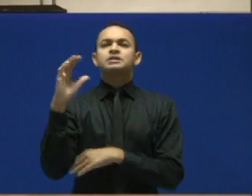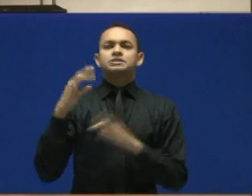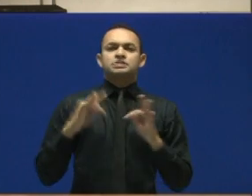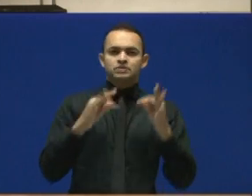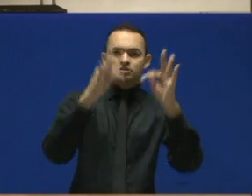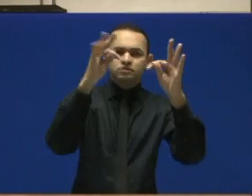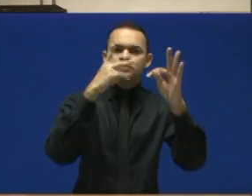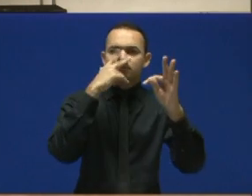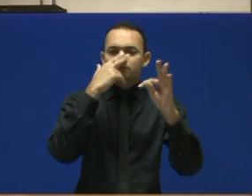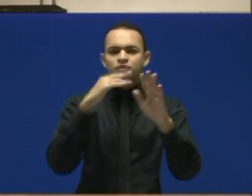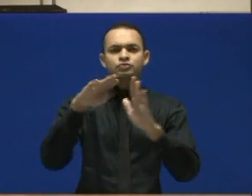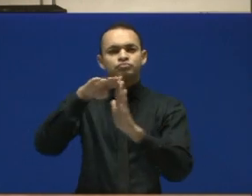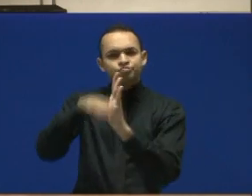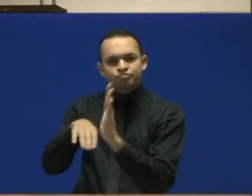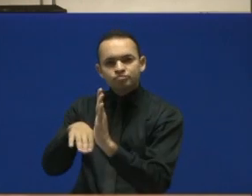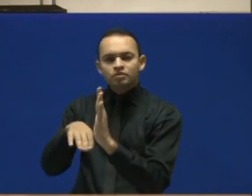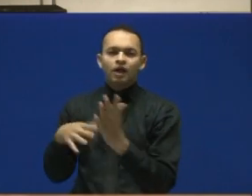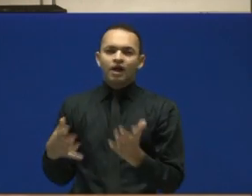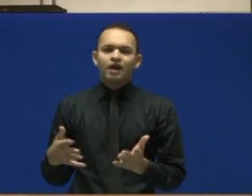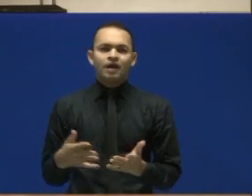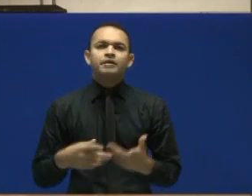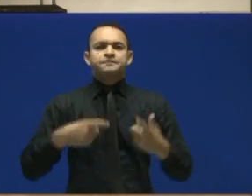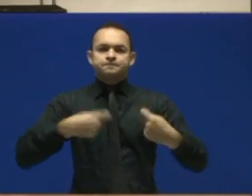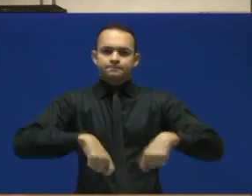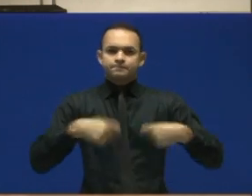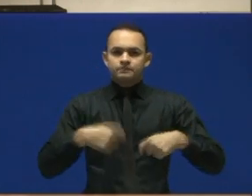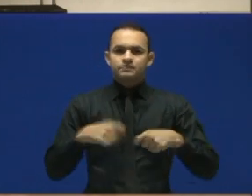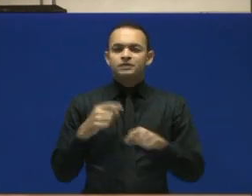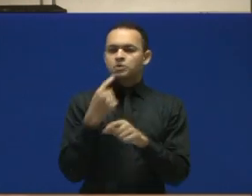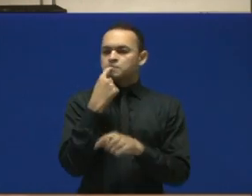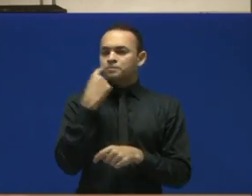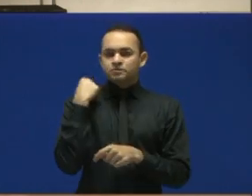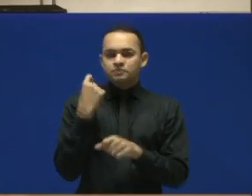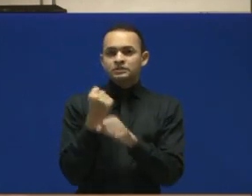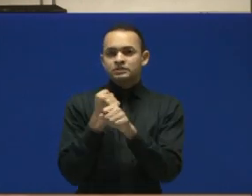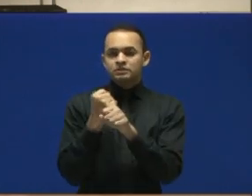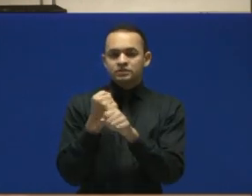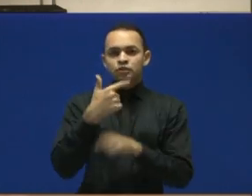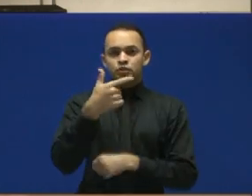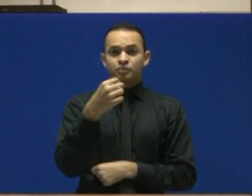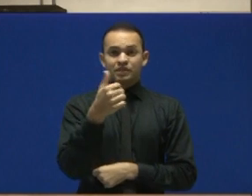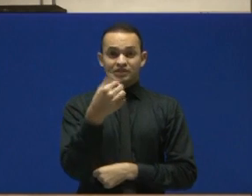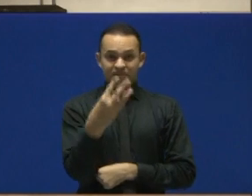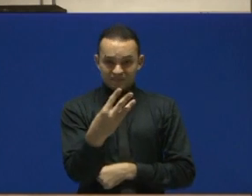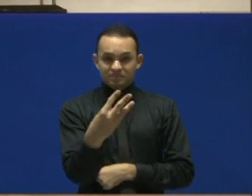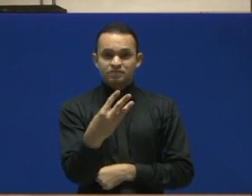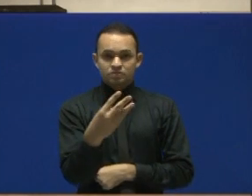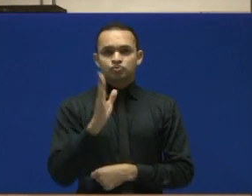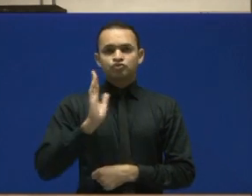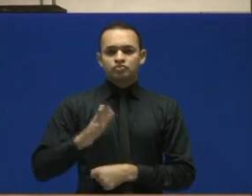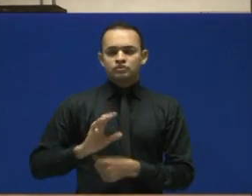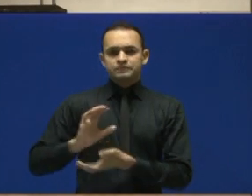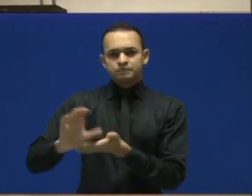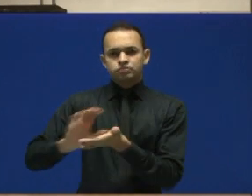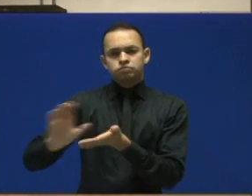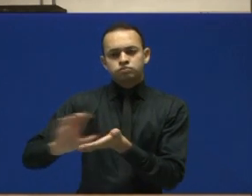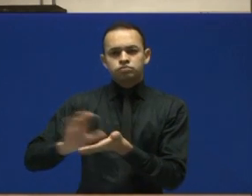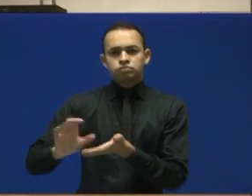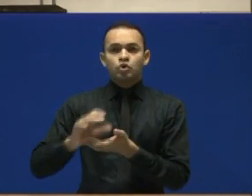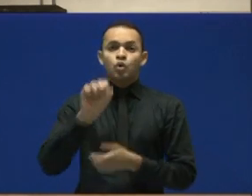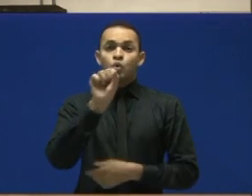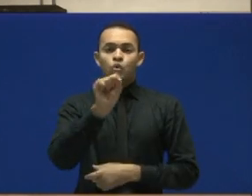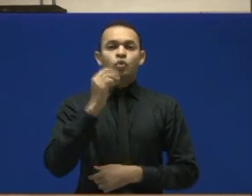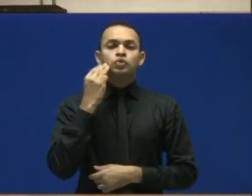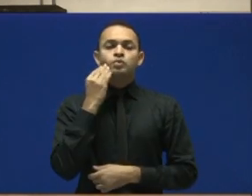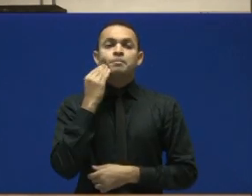poucos anos há pouco tempo atrás em 2013 esse país investiu 18 bilhões de reais por ano em